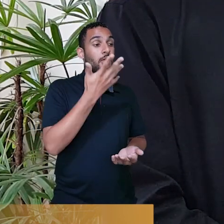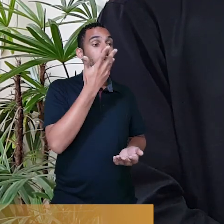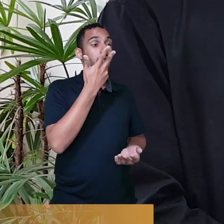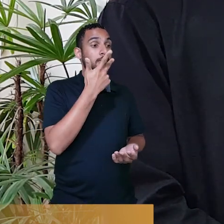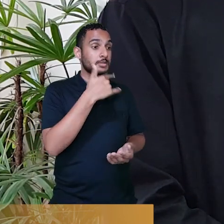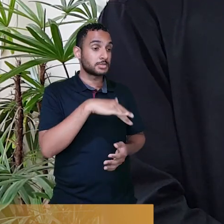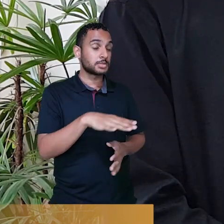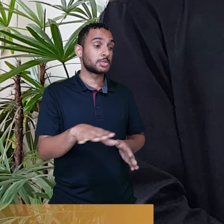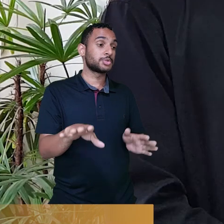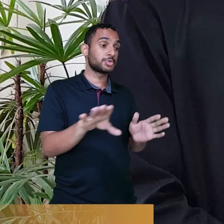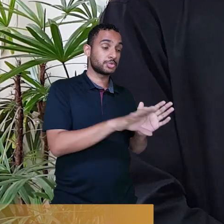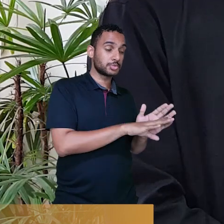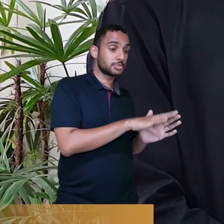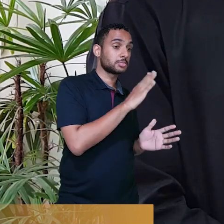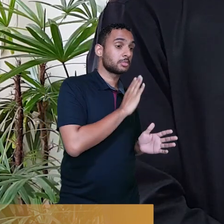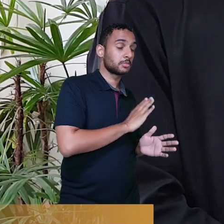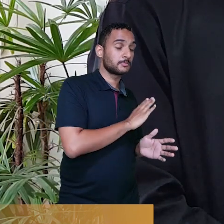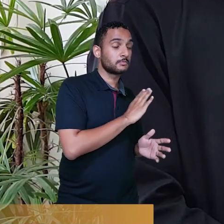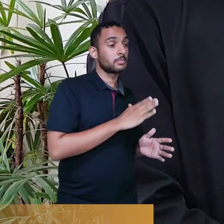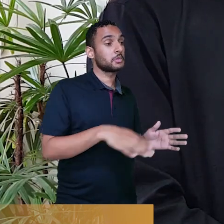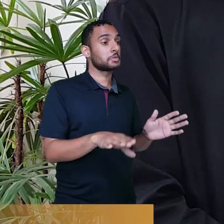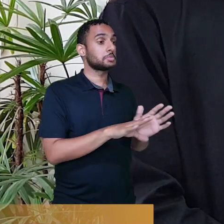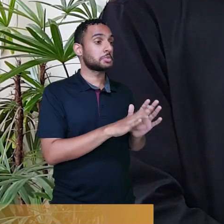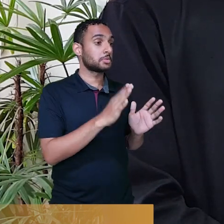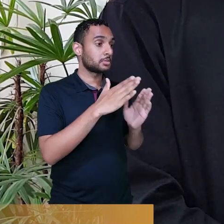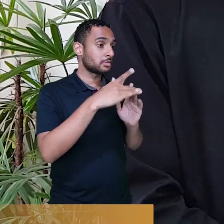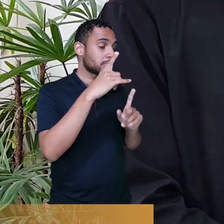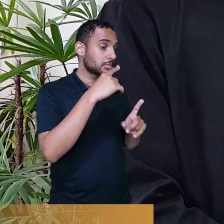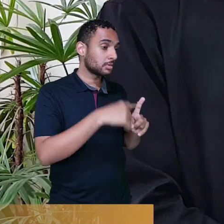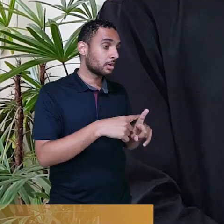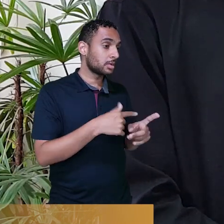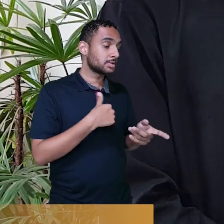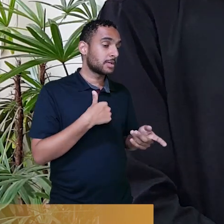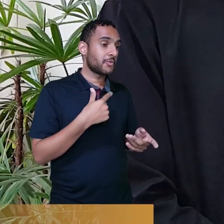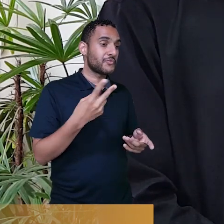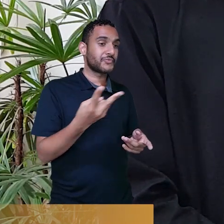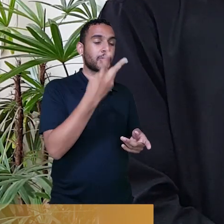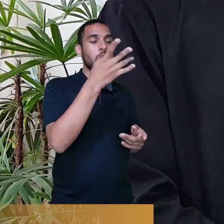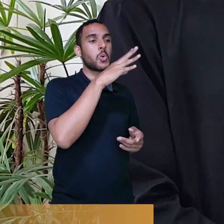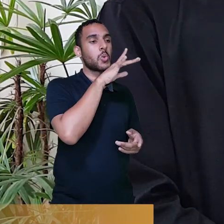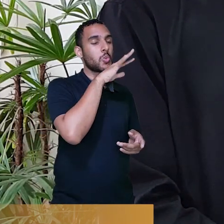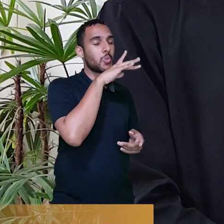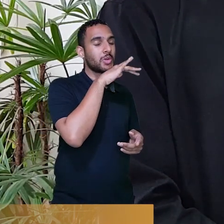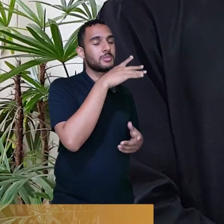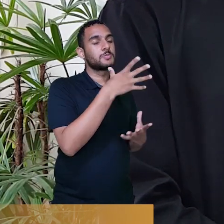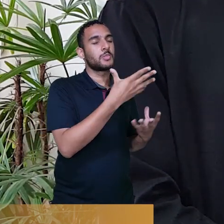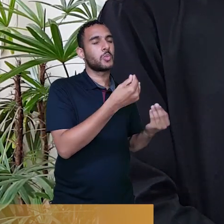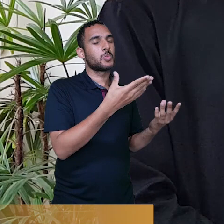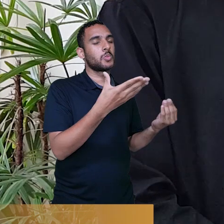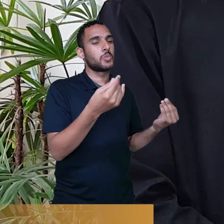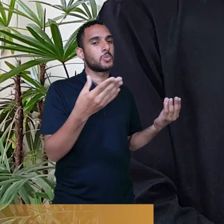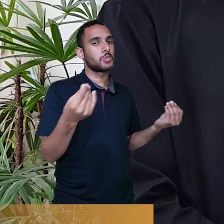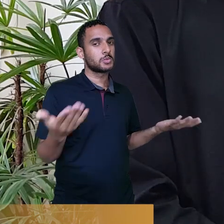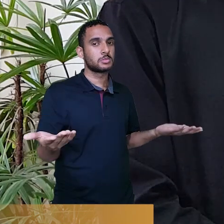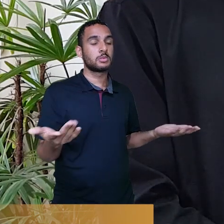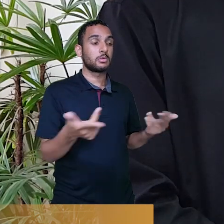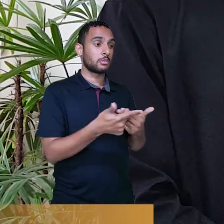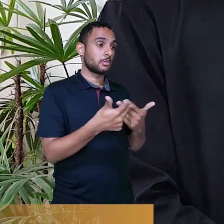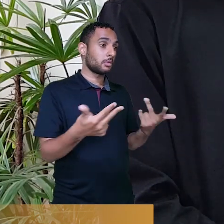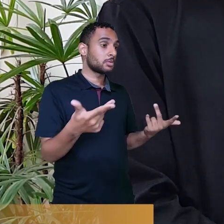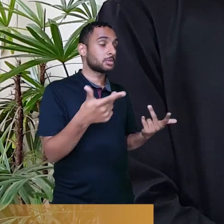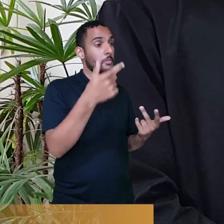crianças chegam já pra catequese ou chega na igreja com muitos desvalores e contra valores